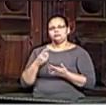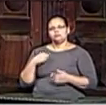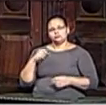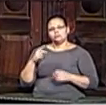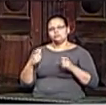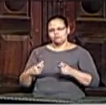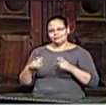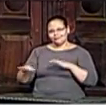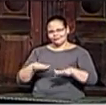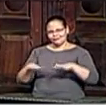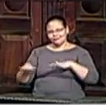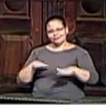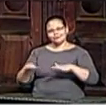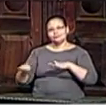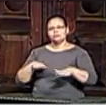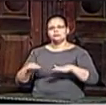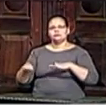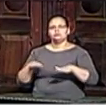Jacarepaguá